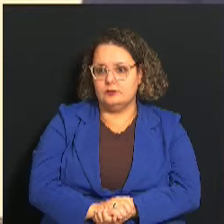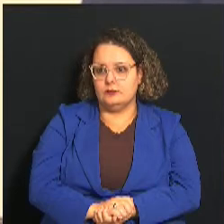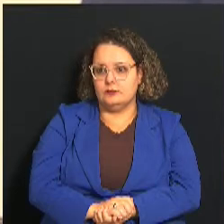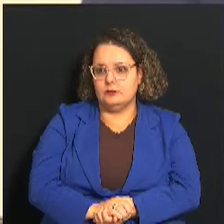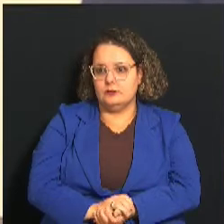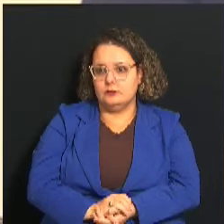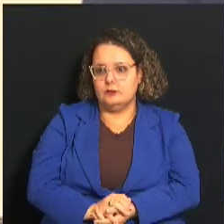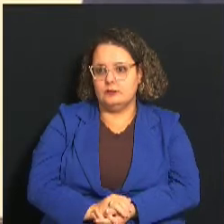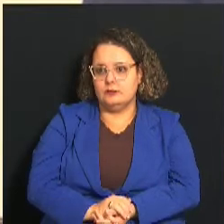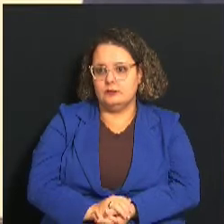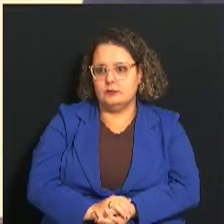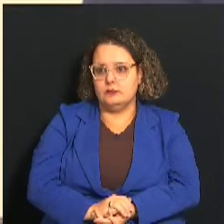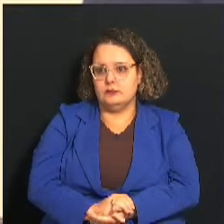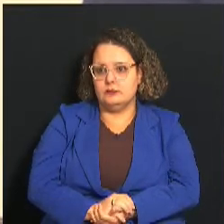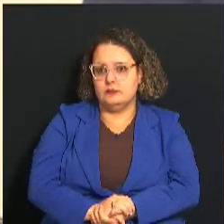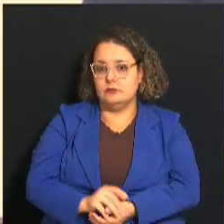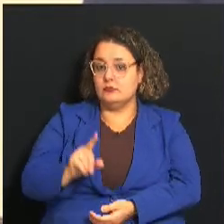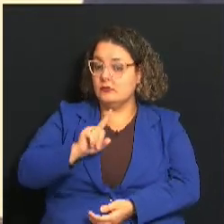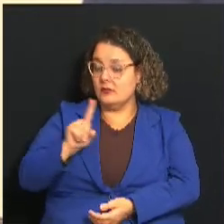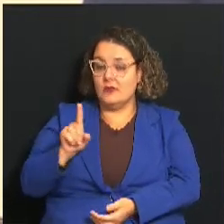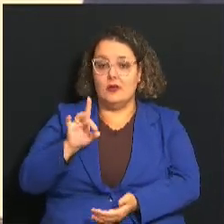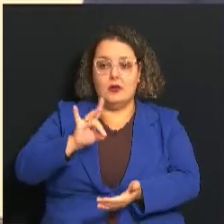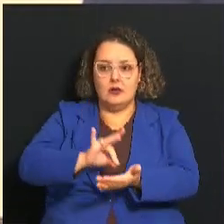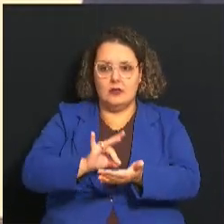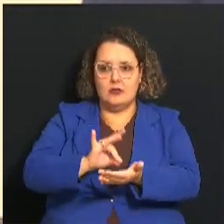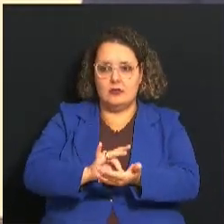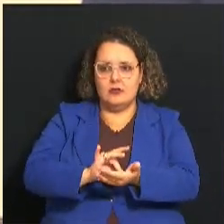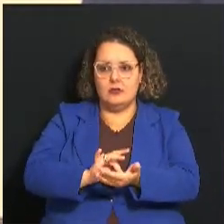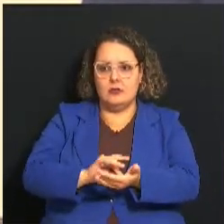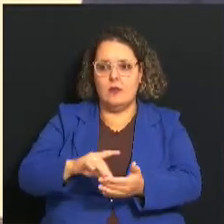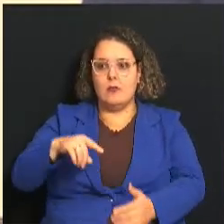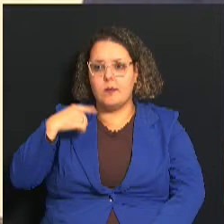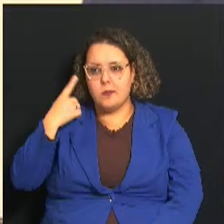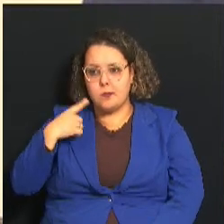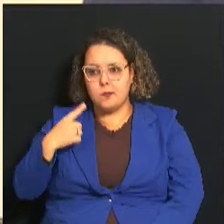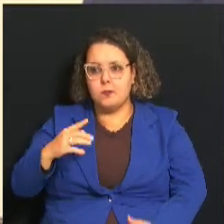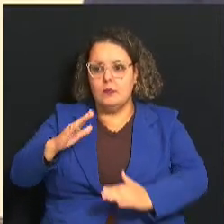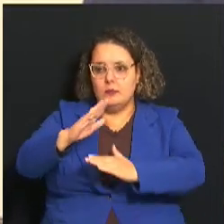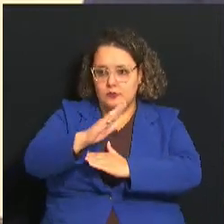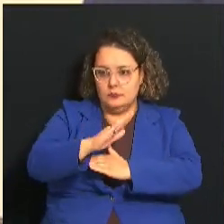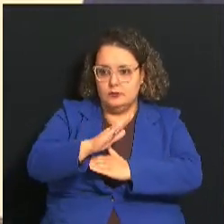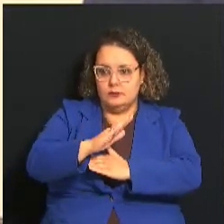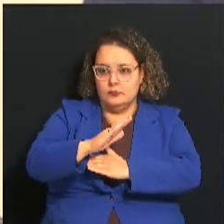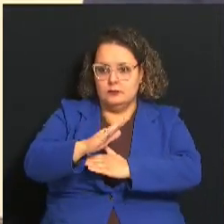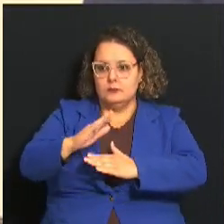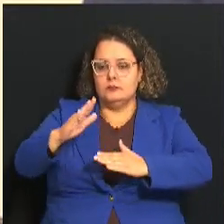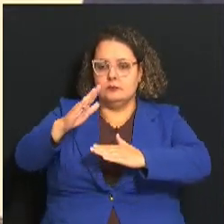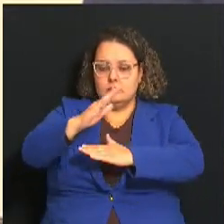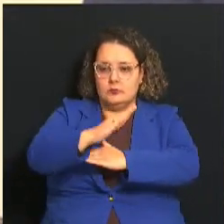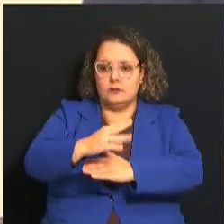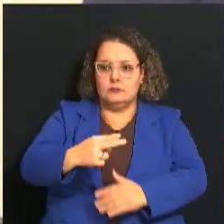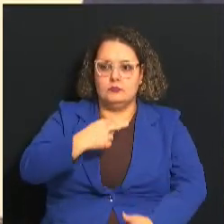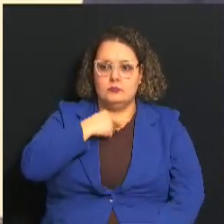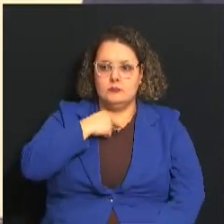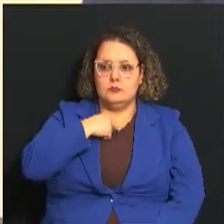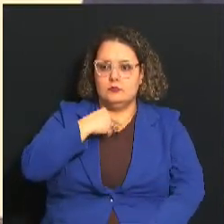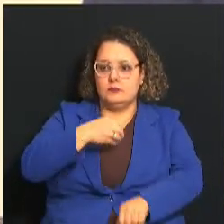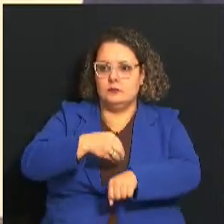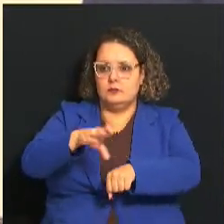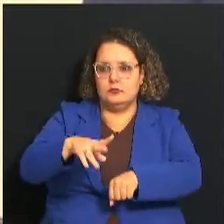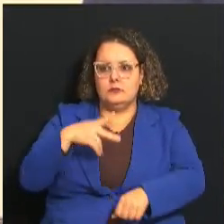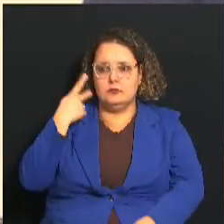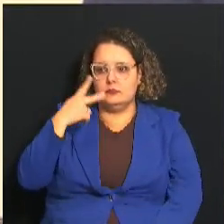Não. Na verdade, isso foi uma questão da Procuradoria da Casa, que a Câmara não pode delegar alguém que não seja vereador a